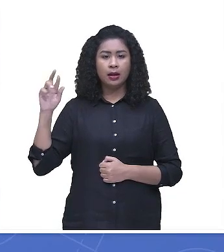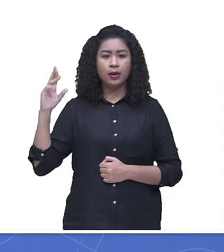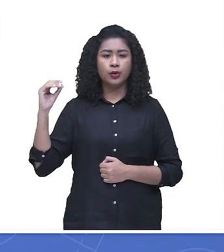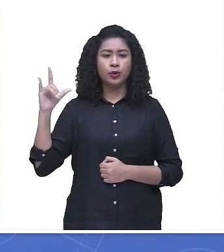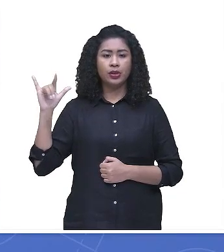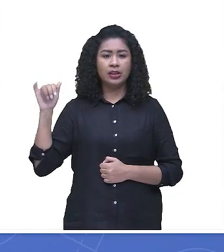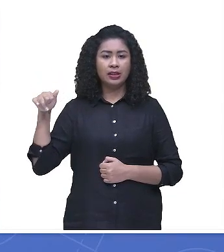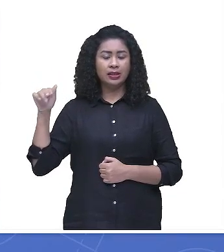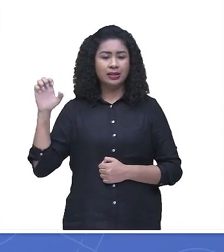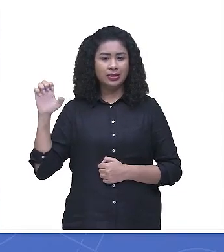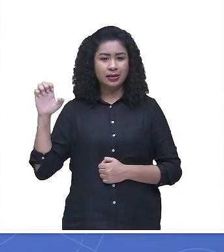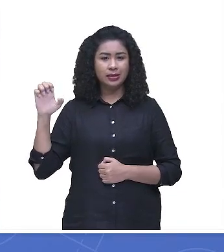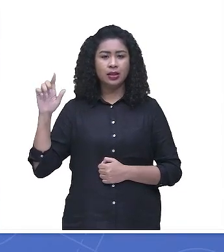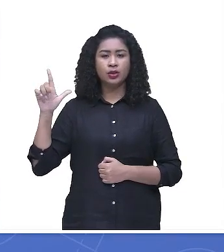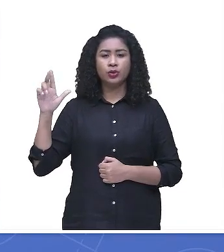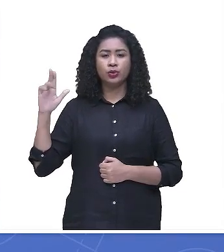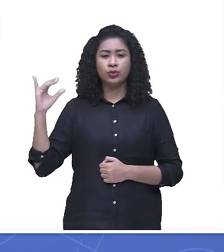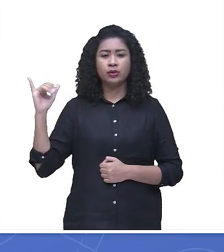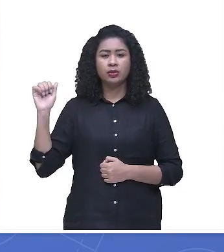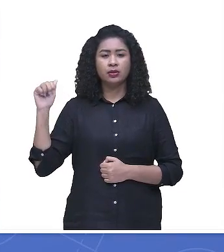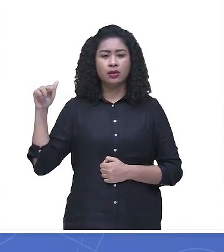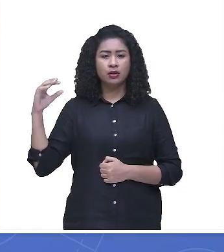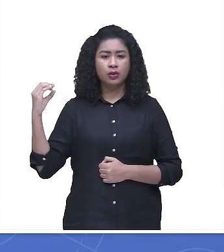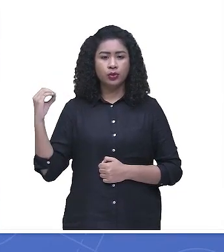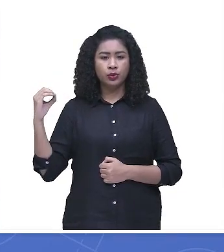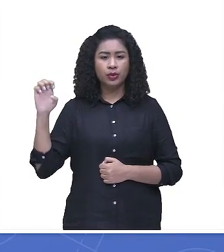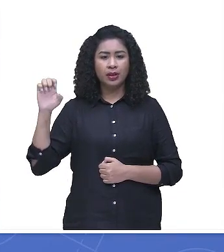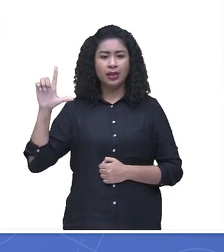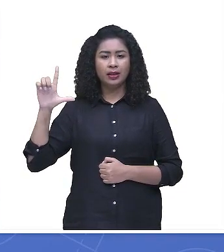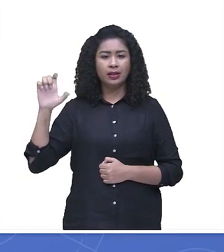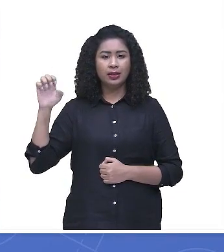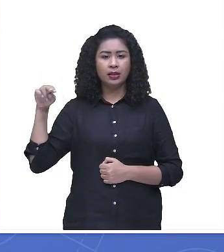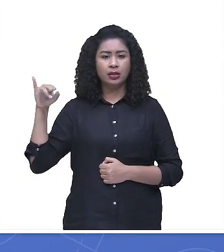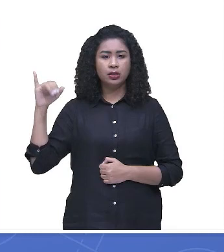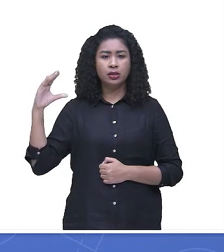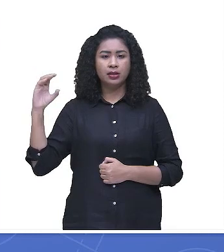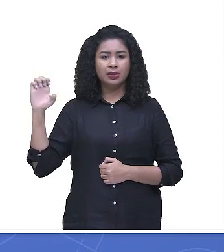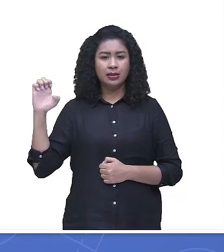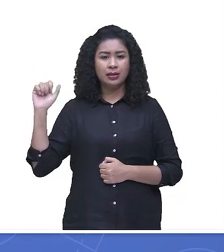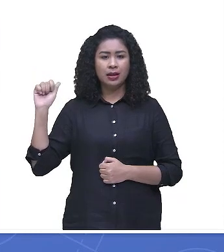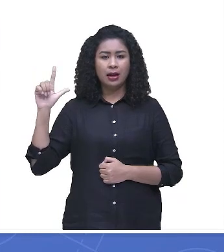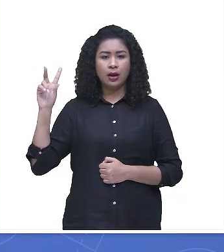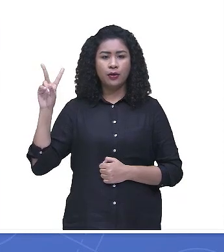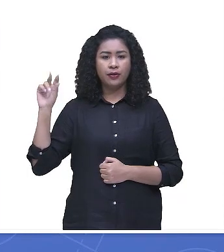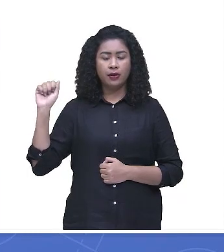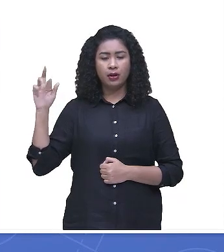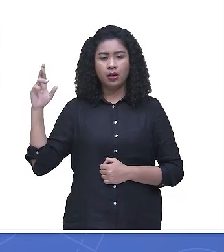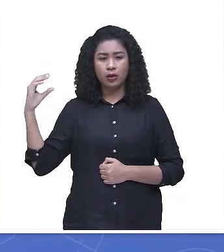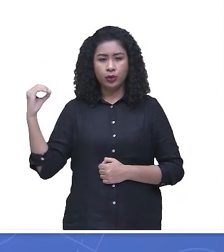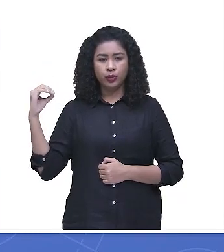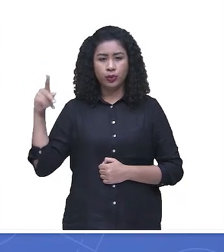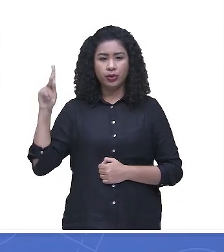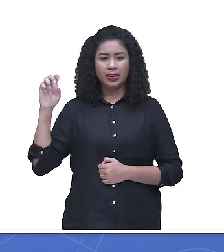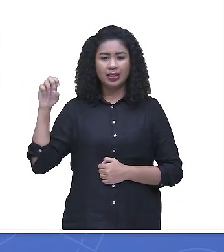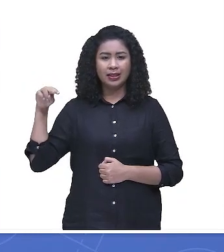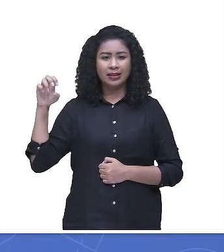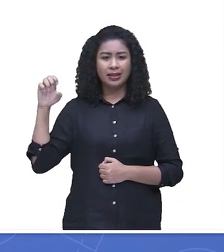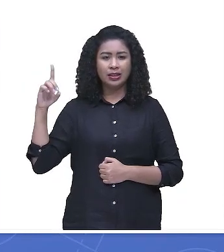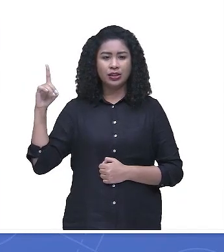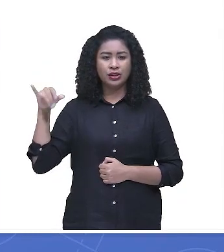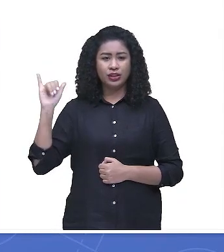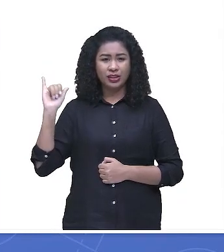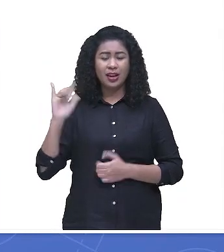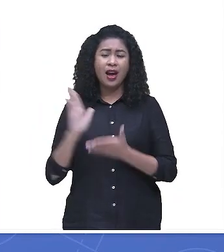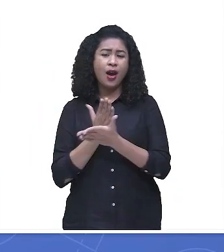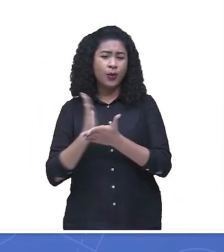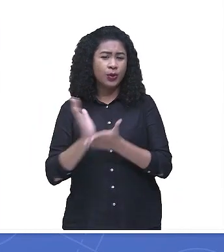a Helenice. Quem mais? O Álvaro, o Lucas, Kennedy, Ricardo. Alguns alunos a gente já